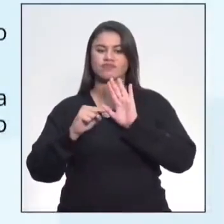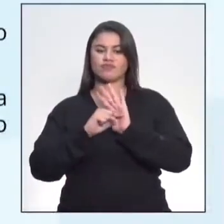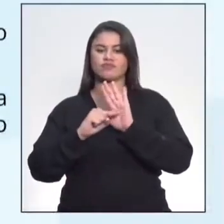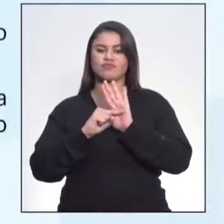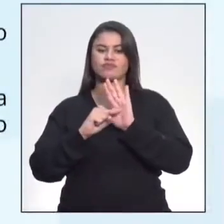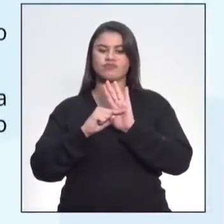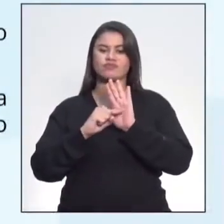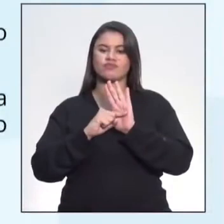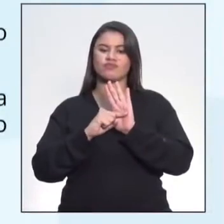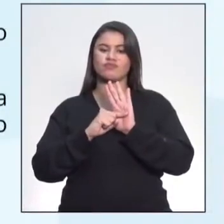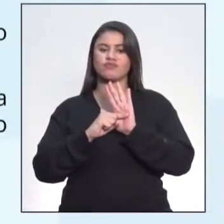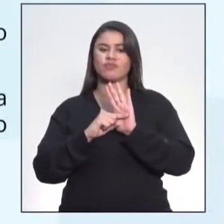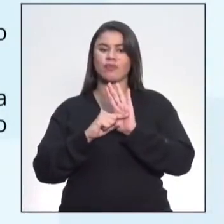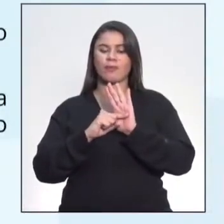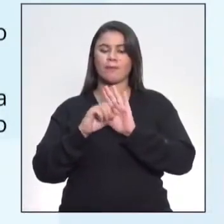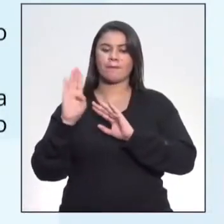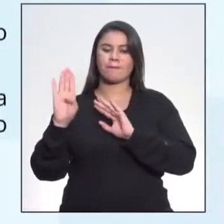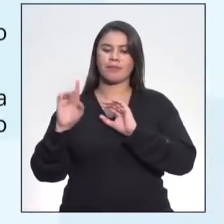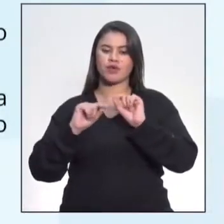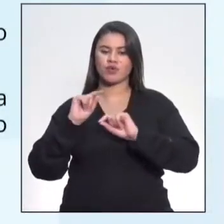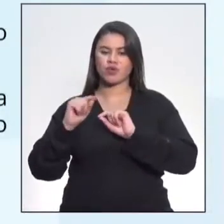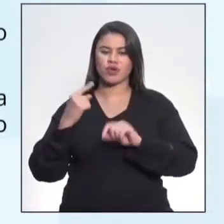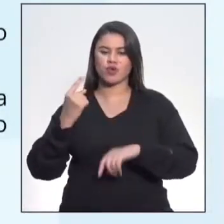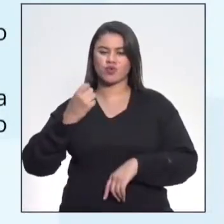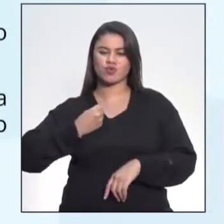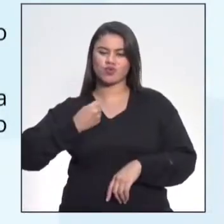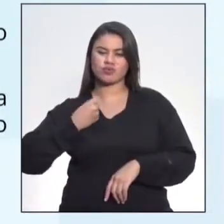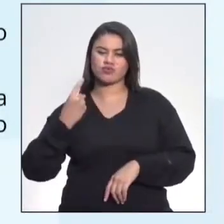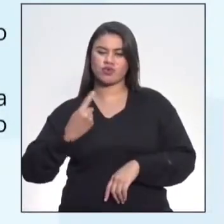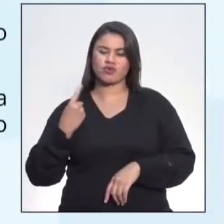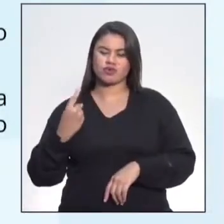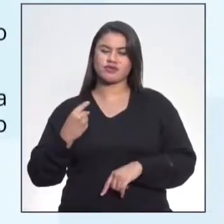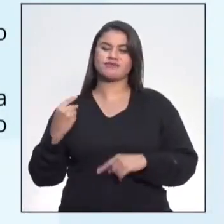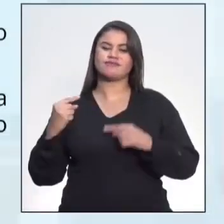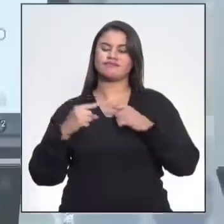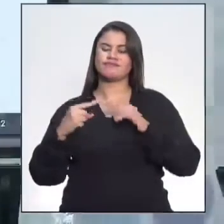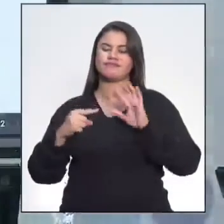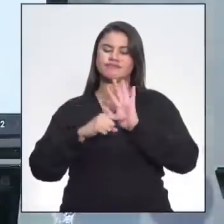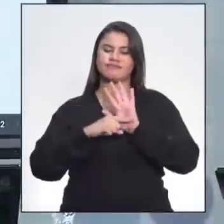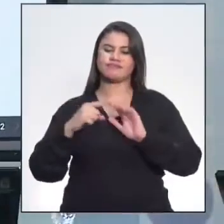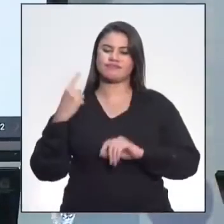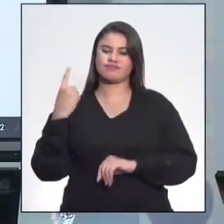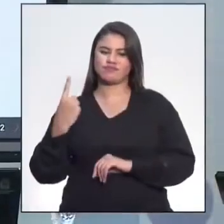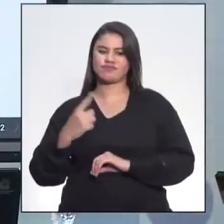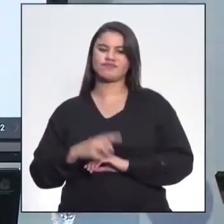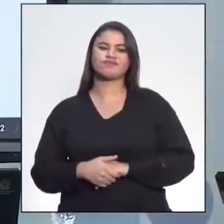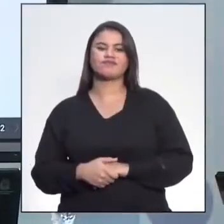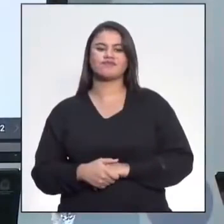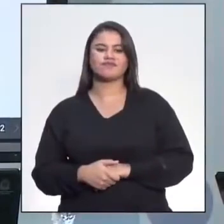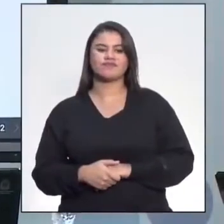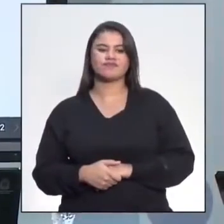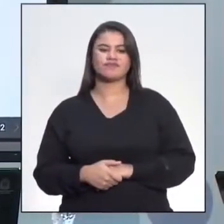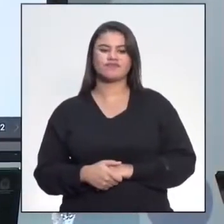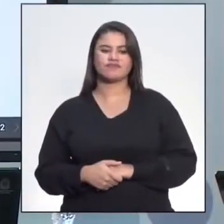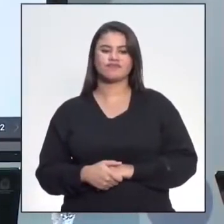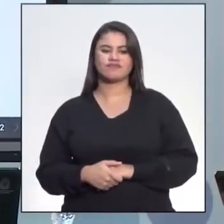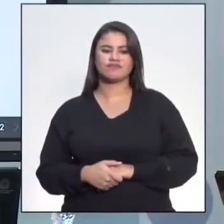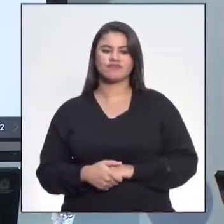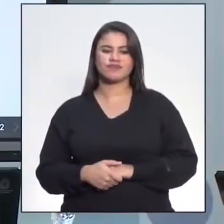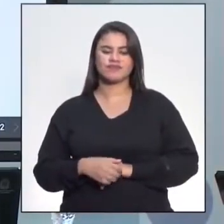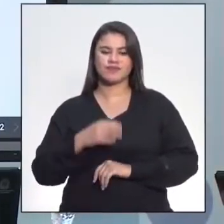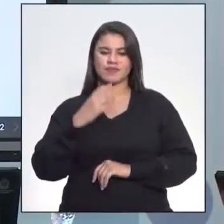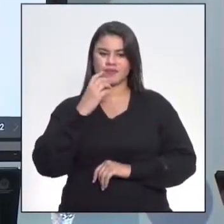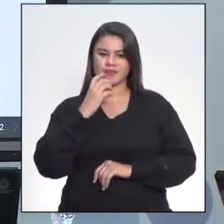B, é o termo independente, é aquele termo solitário. Quem que é? É o menos 1. Então, a gente vem aqui e coloca menos